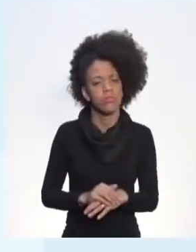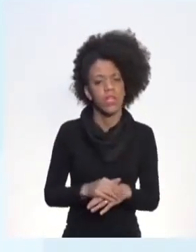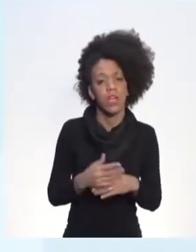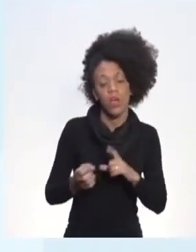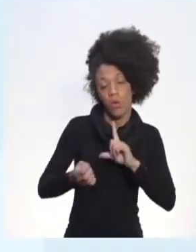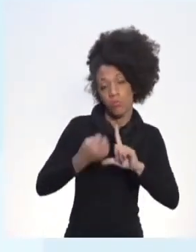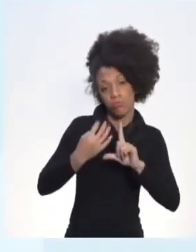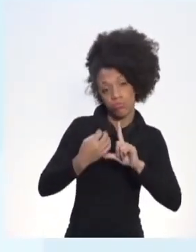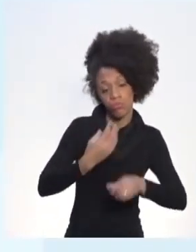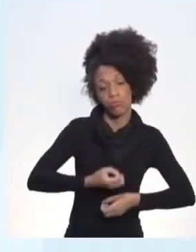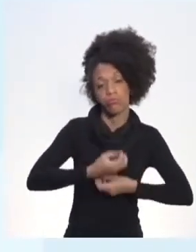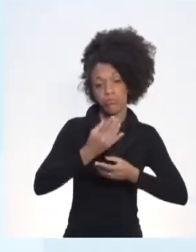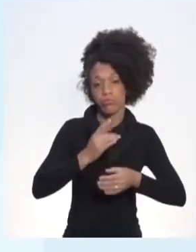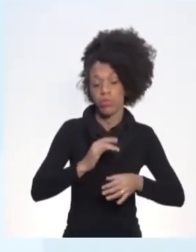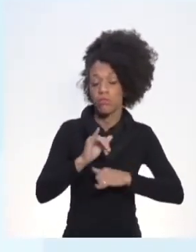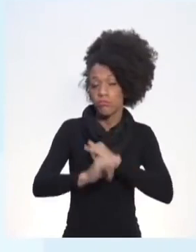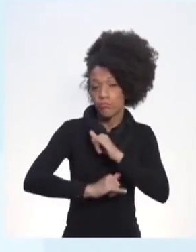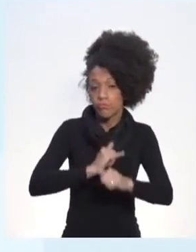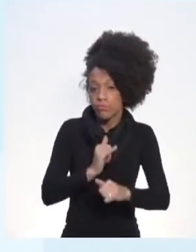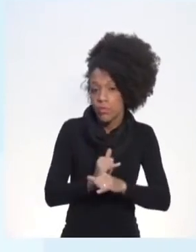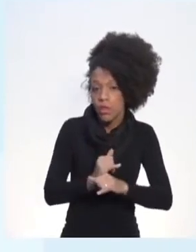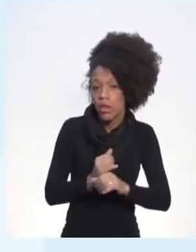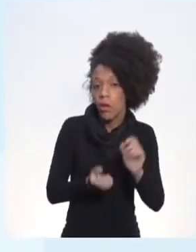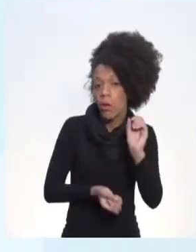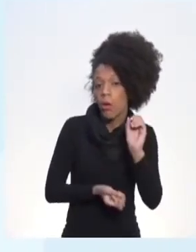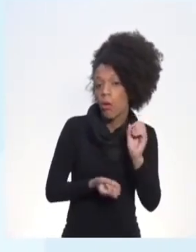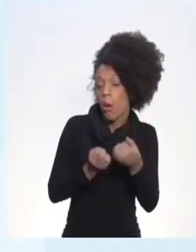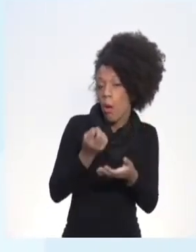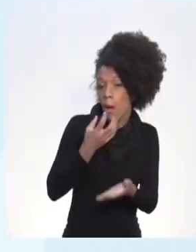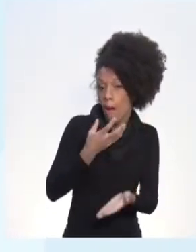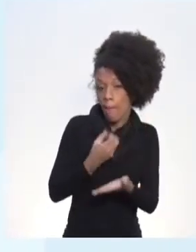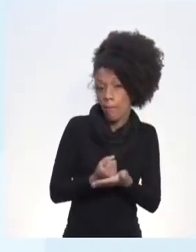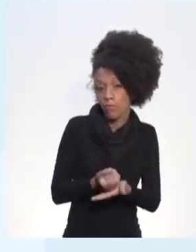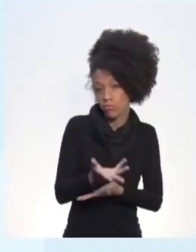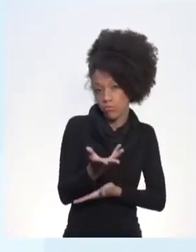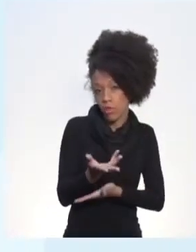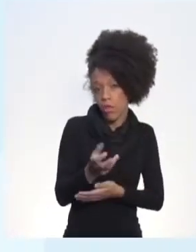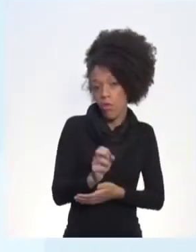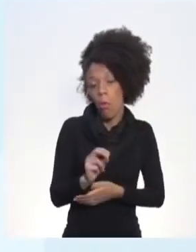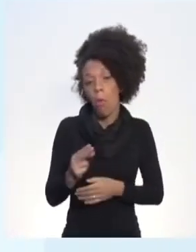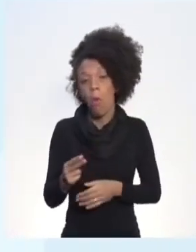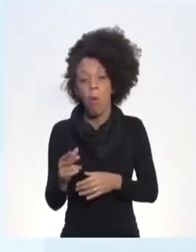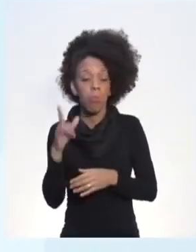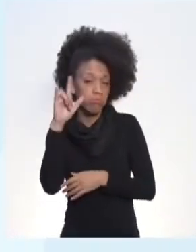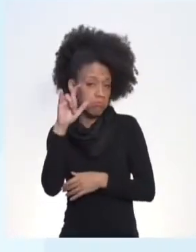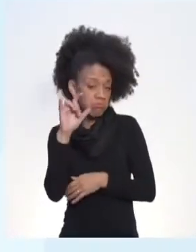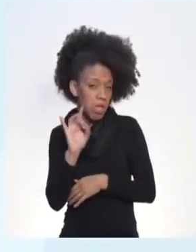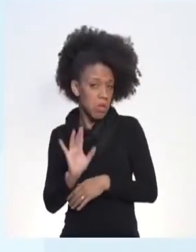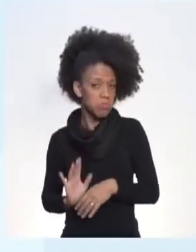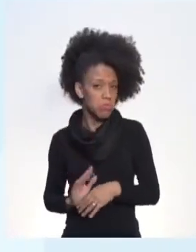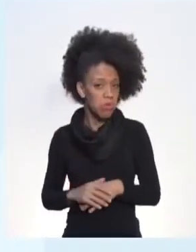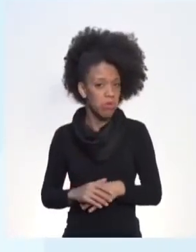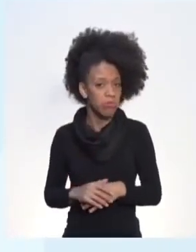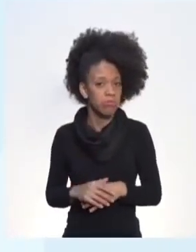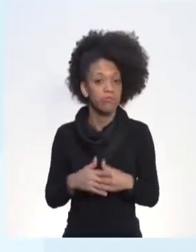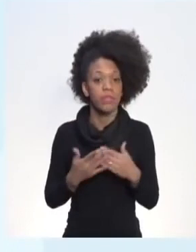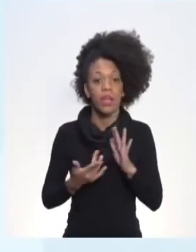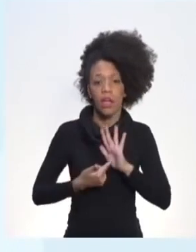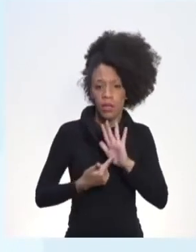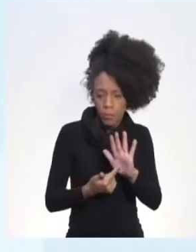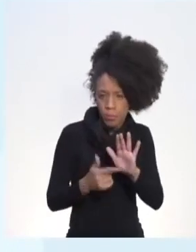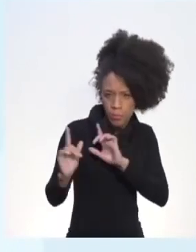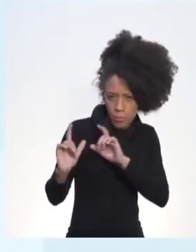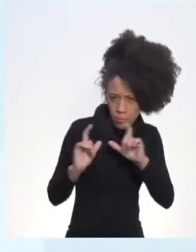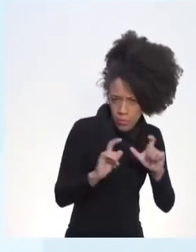blog de notícias divulgado na internet, podcast ou uma página no Instagram apenas com notícias? A notícia apresentará